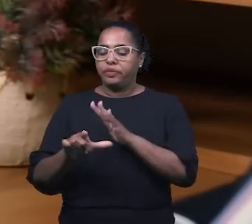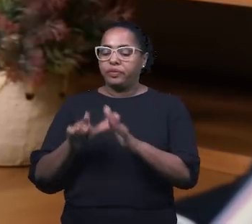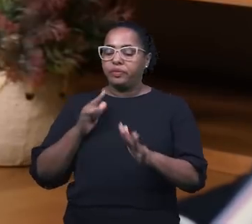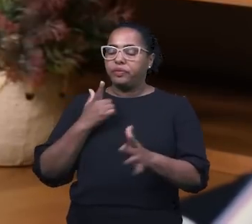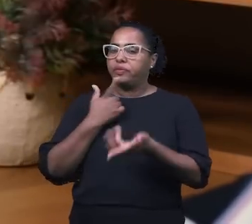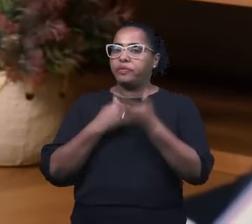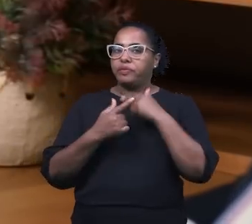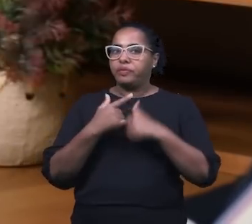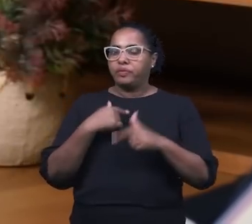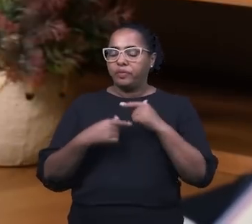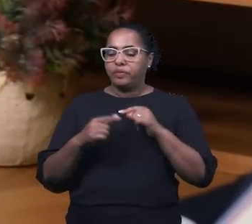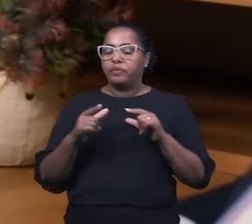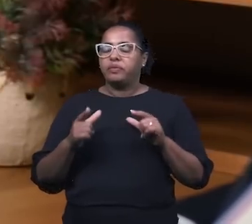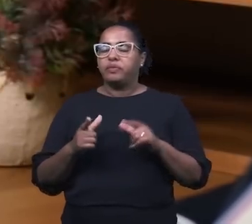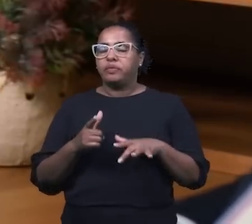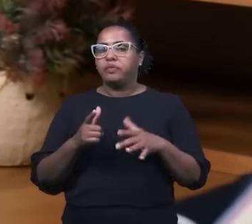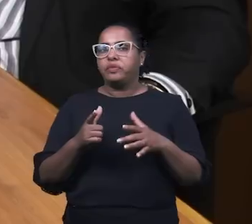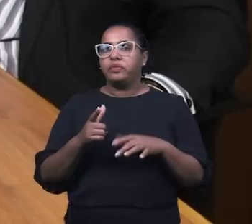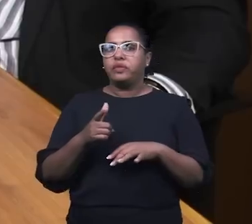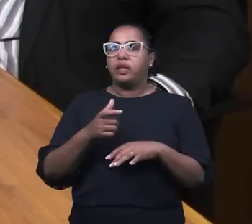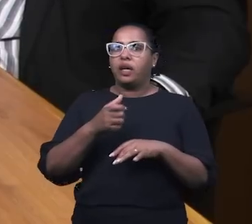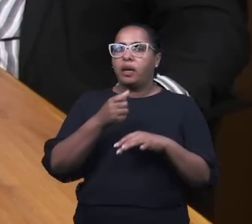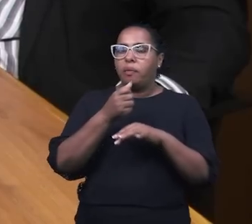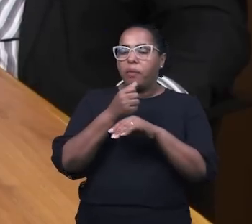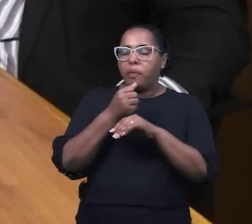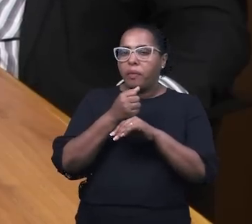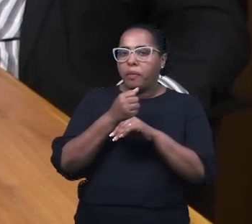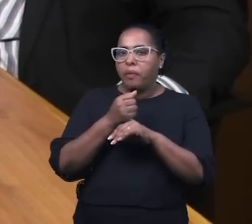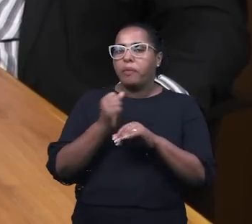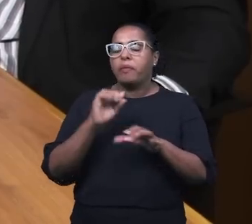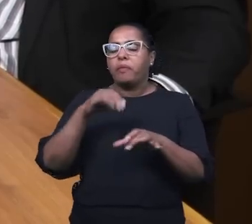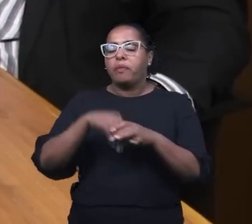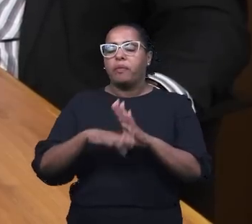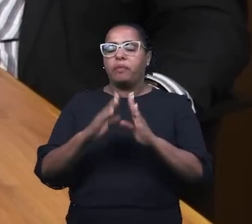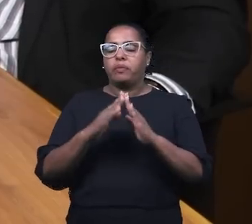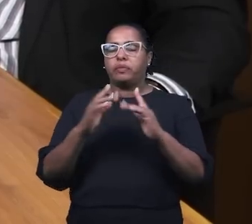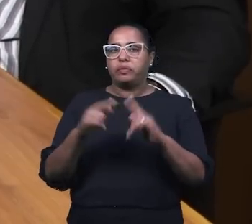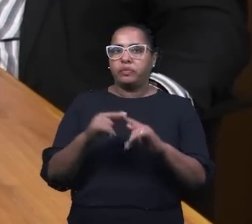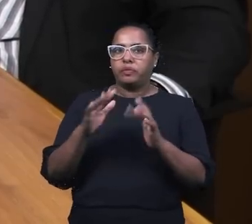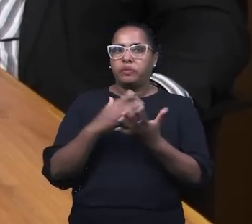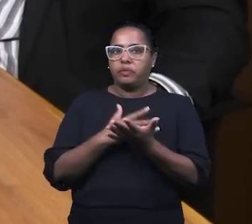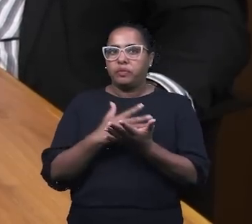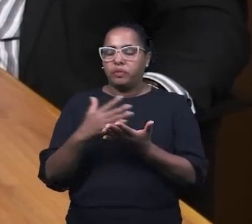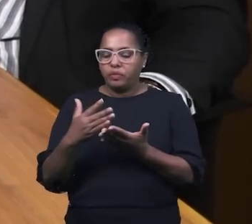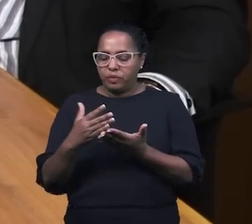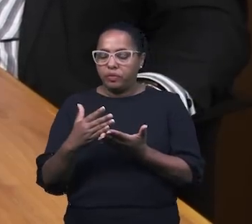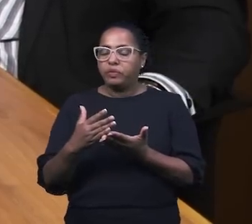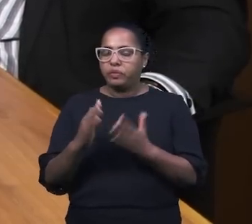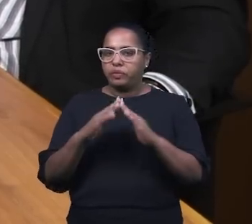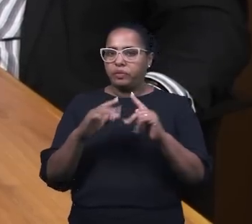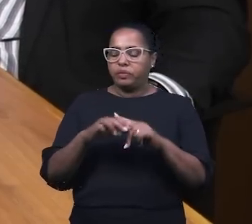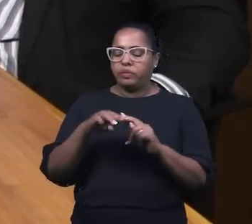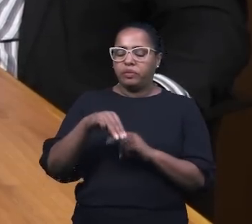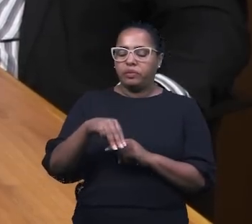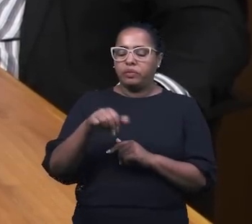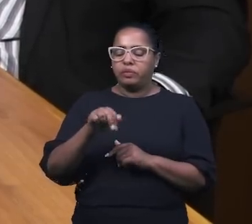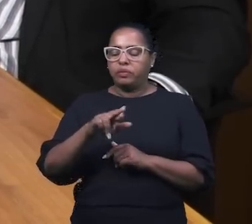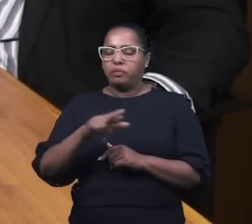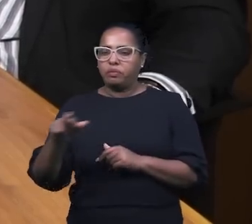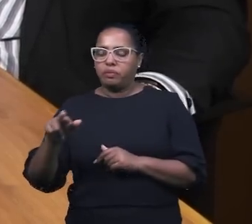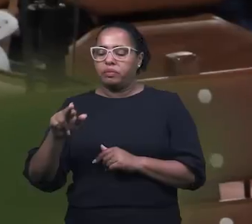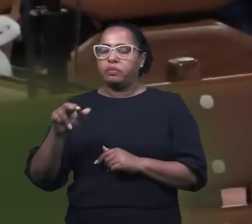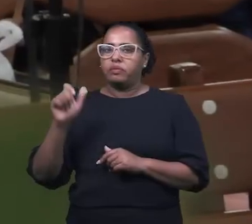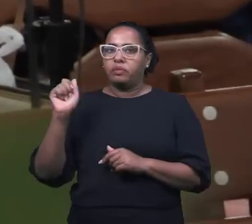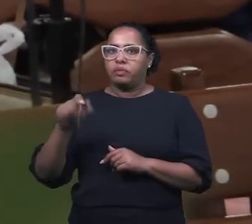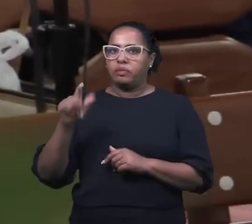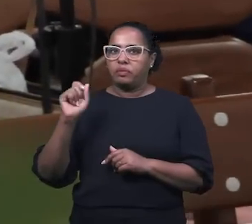era gravar em uma igreja. Então, agora nós começamos a gravar na igreja de Marazú, que é na Praia da